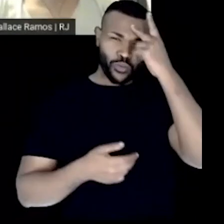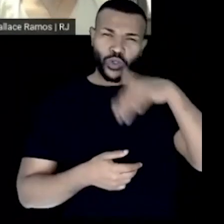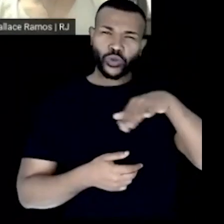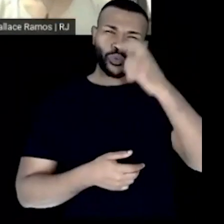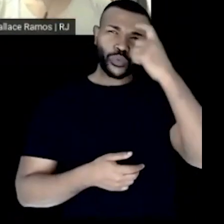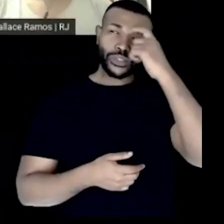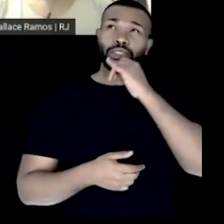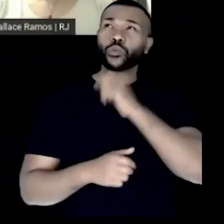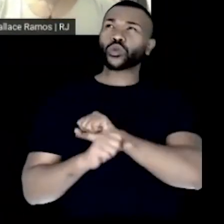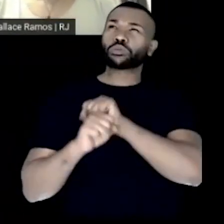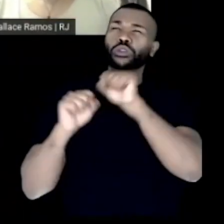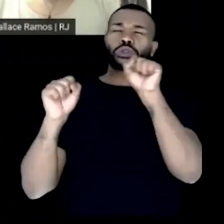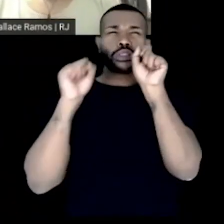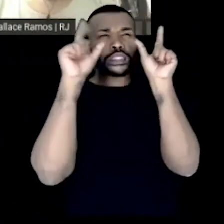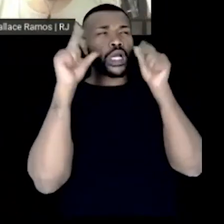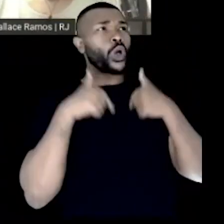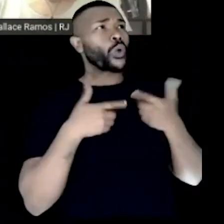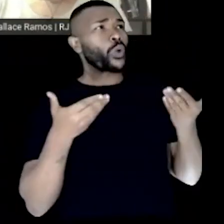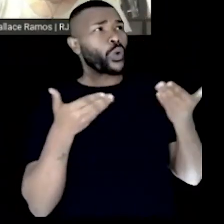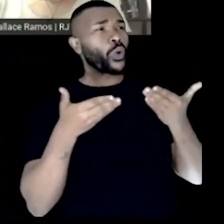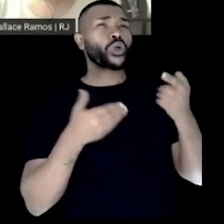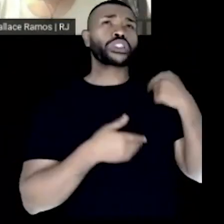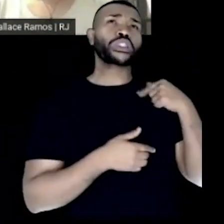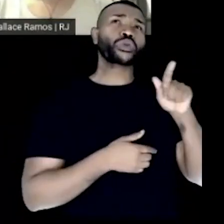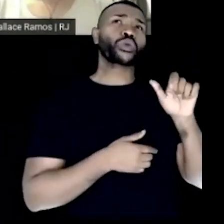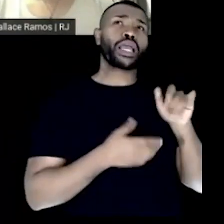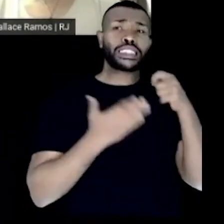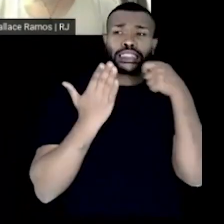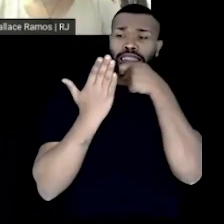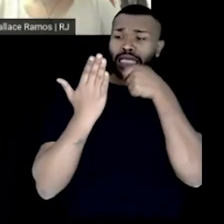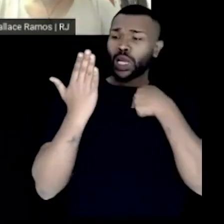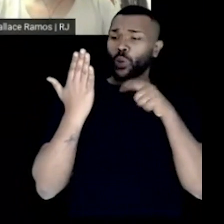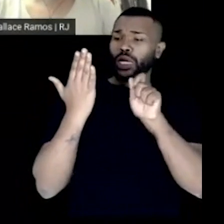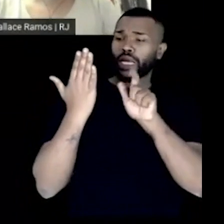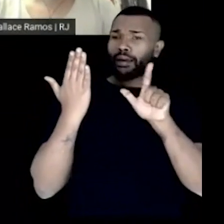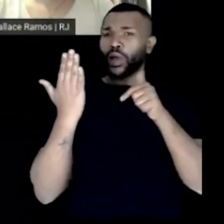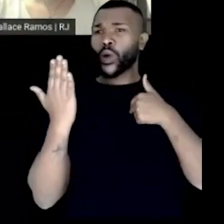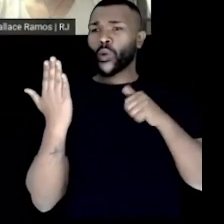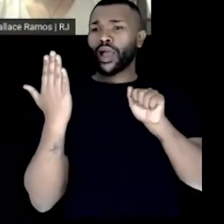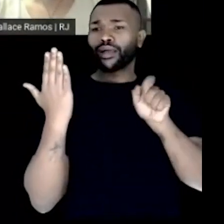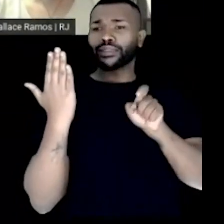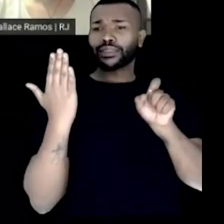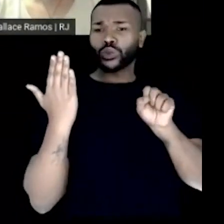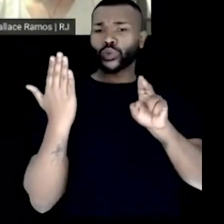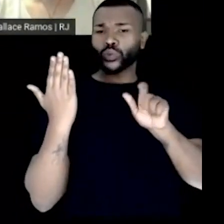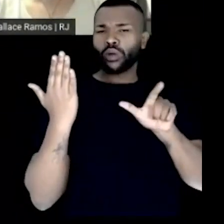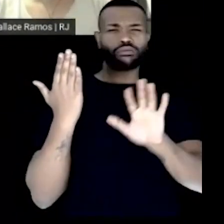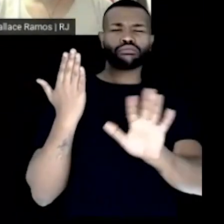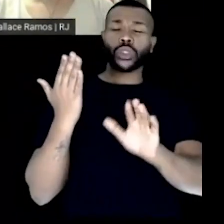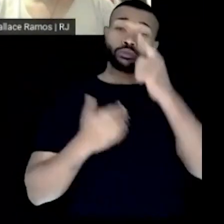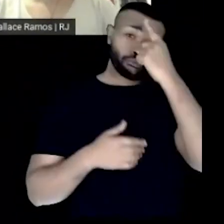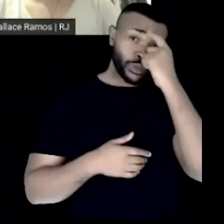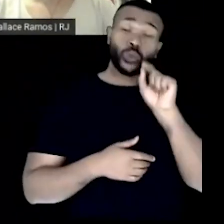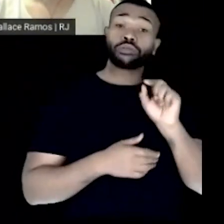existem outras coisas que as pessoas pensam, elas não acordam de manhã, nossa, acordei gay, escovando os dentes sendo gay, ou assexual, ou enfim.